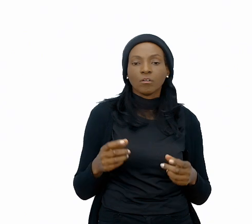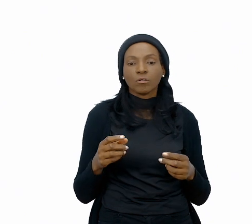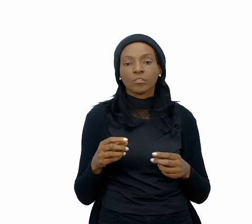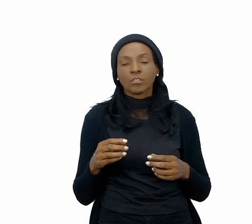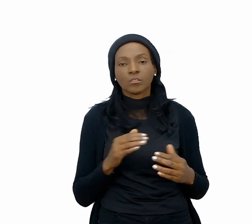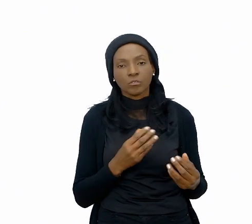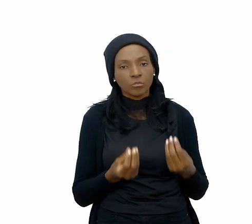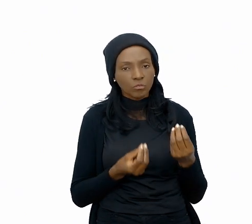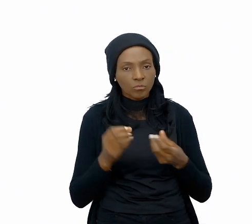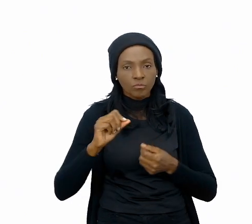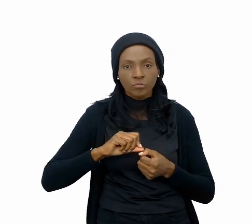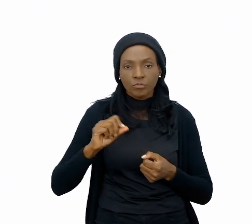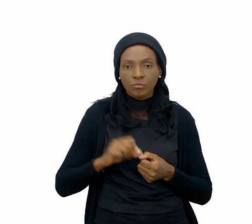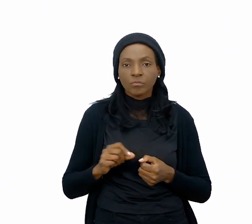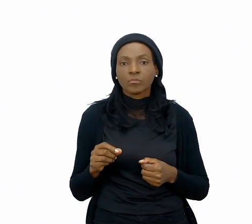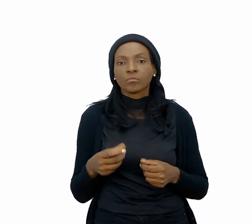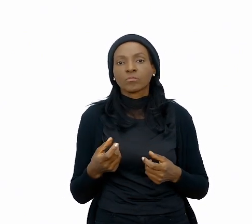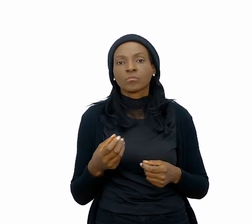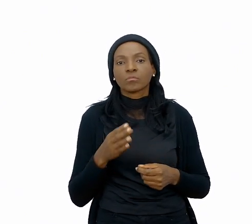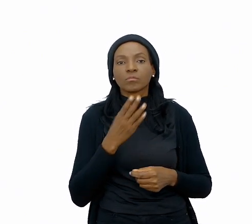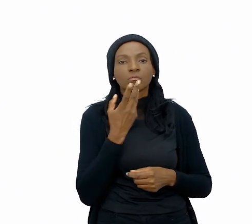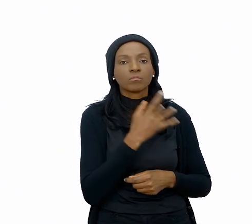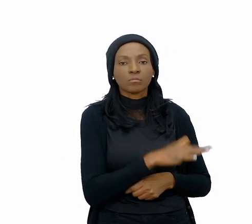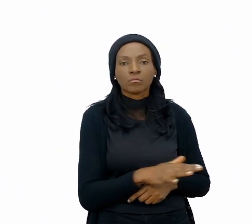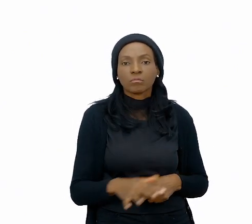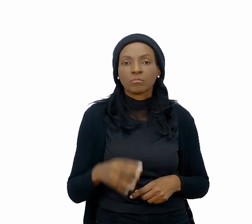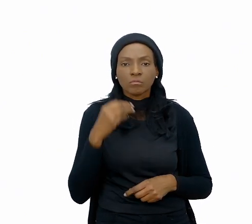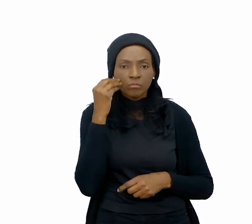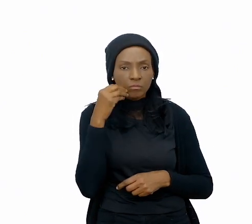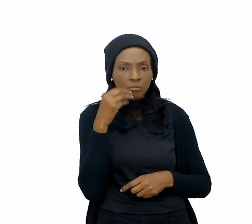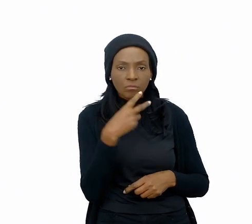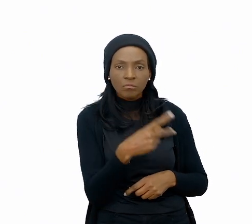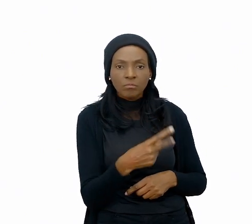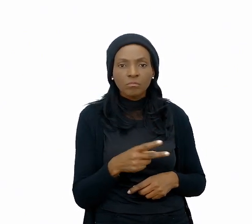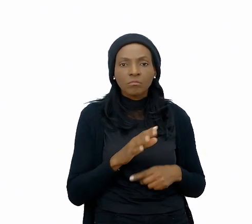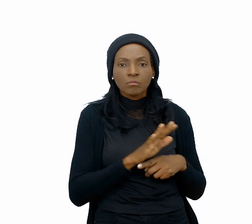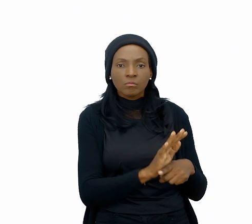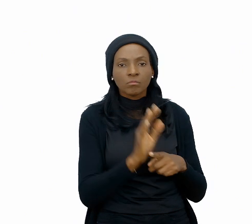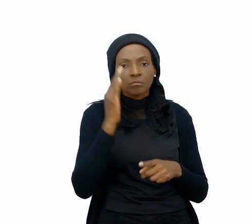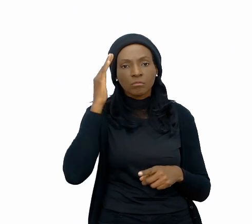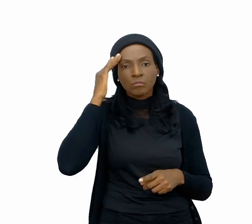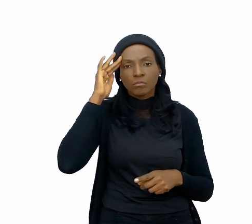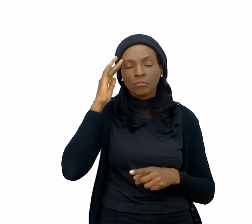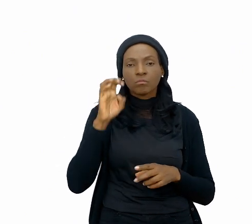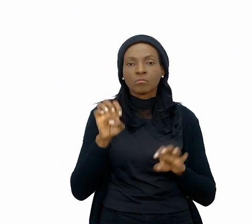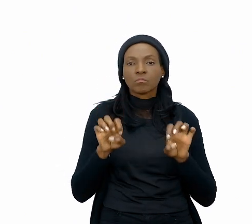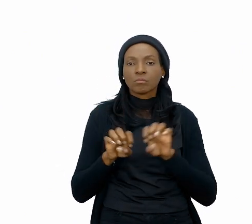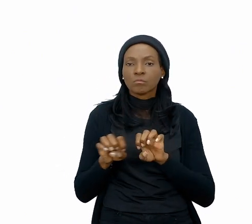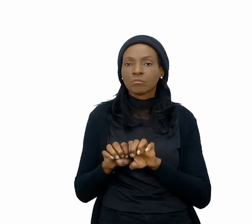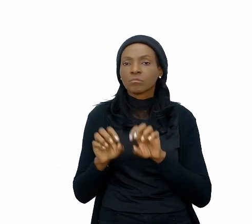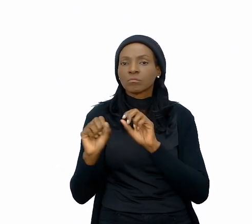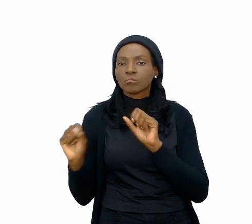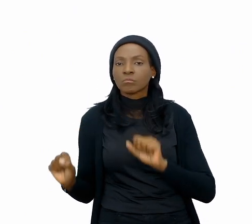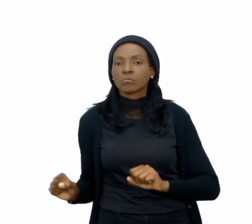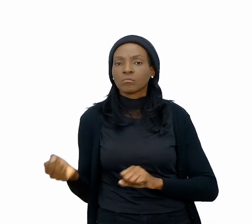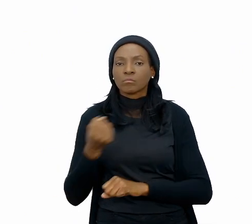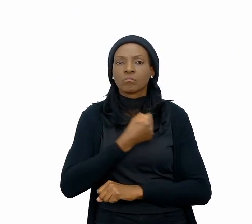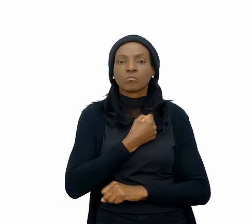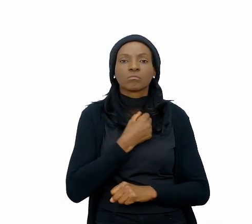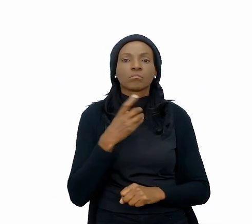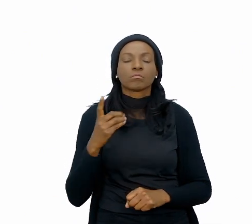construção de que as crianças vivenciam para compreender a estrutura do sistema de numeração